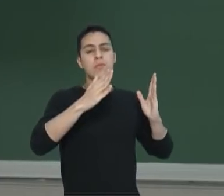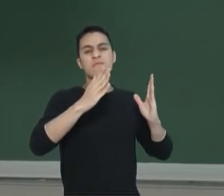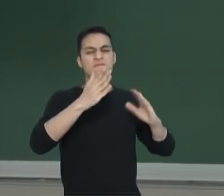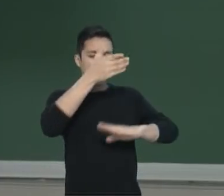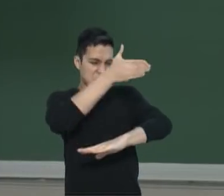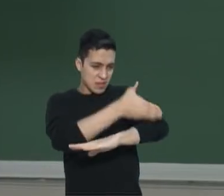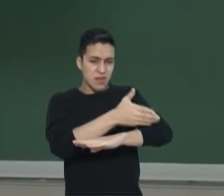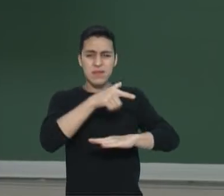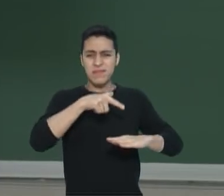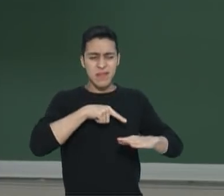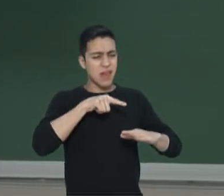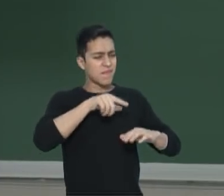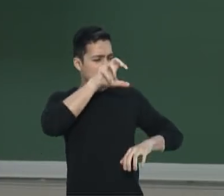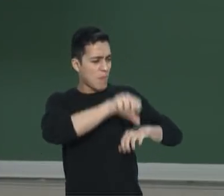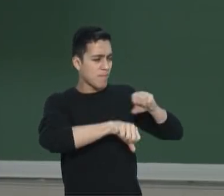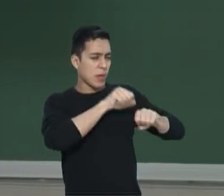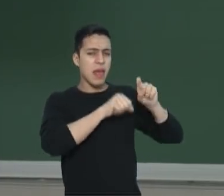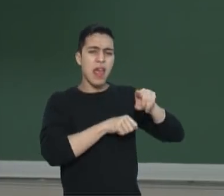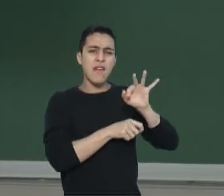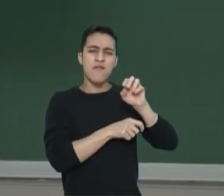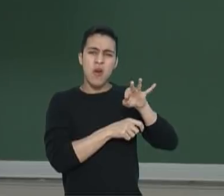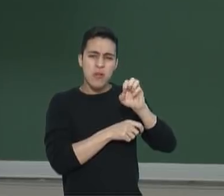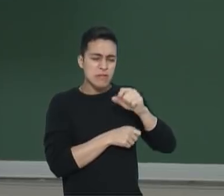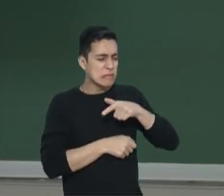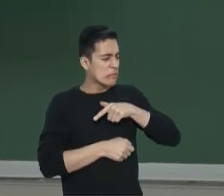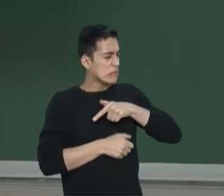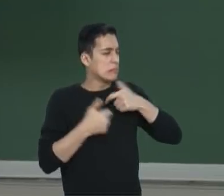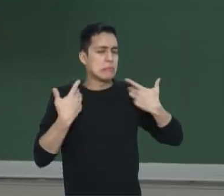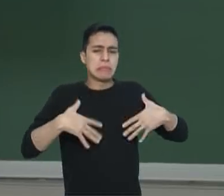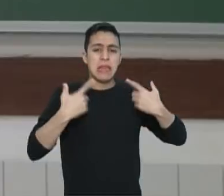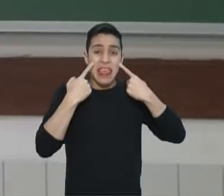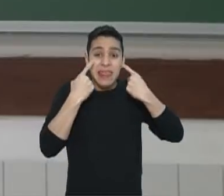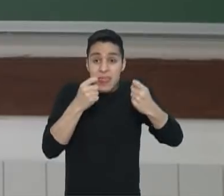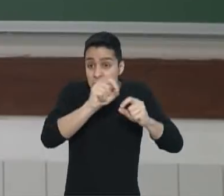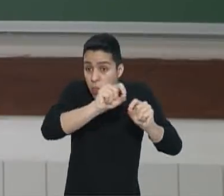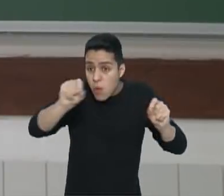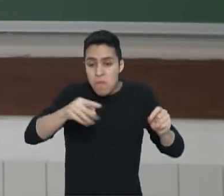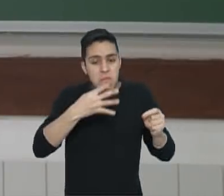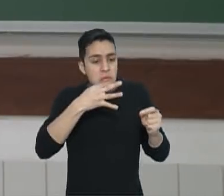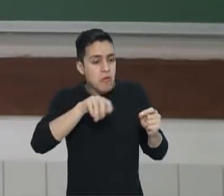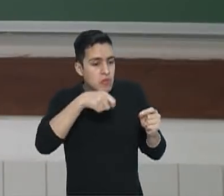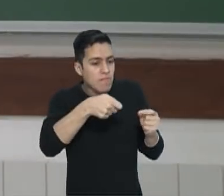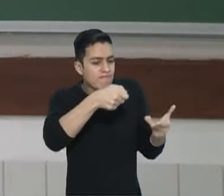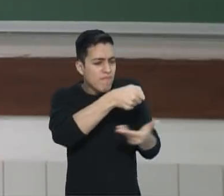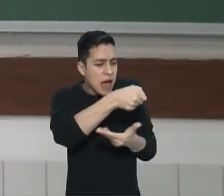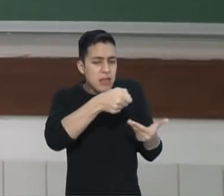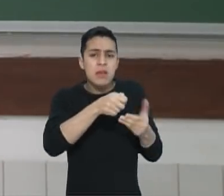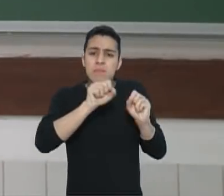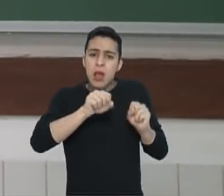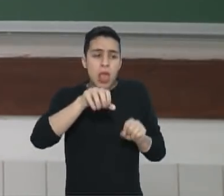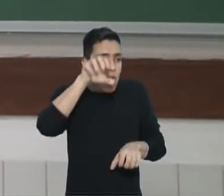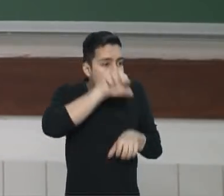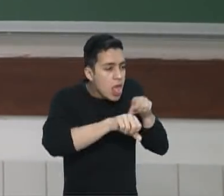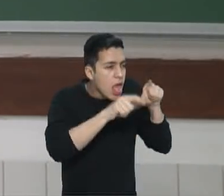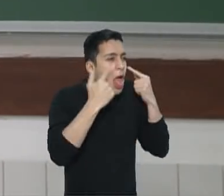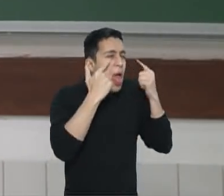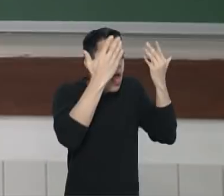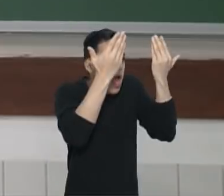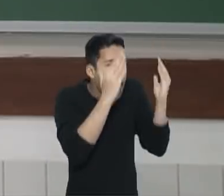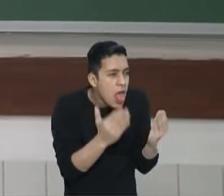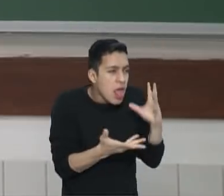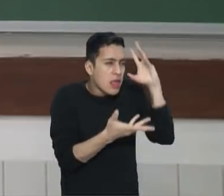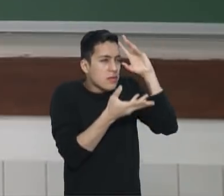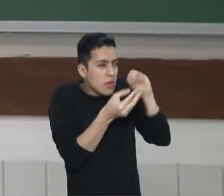só tem fontes nessa obra. Interessantíssima para aqueles alunos que não conhecem uma fonte primária poderem analisar